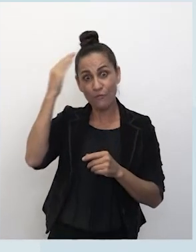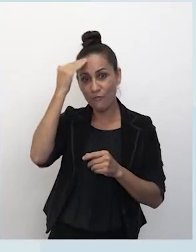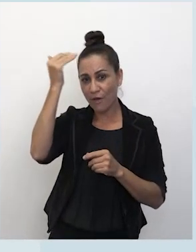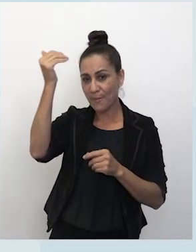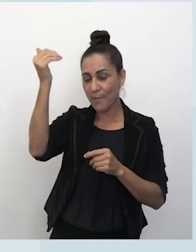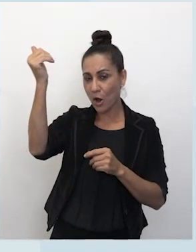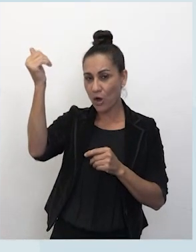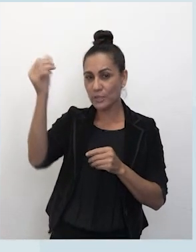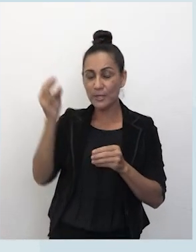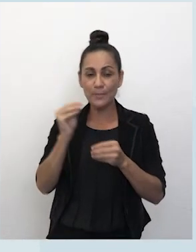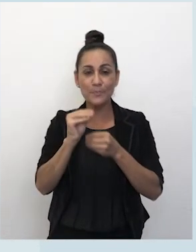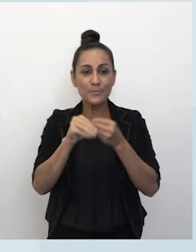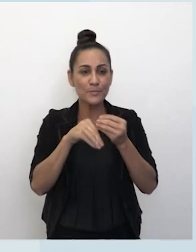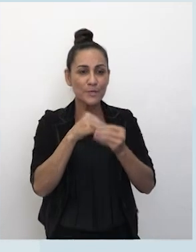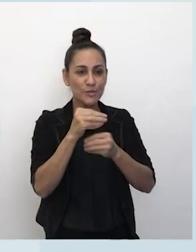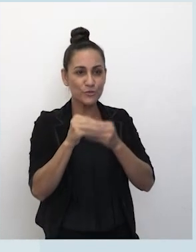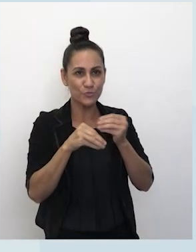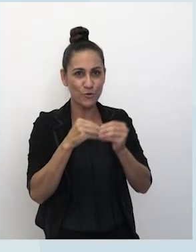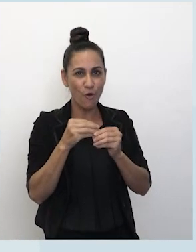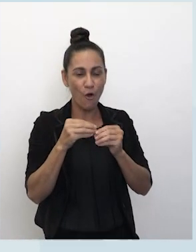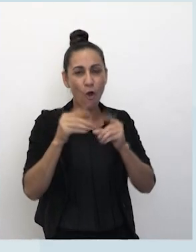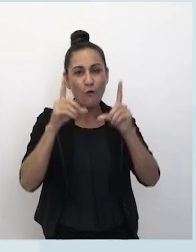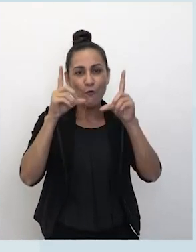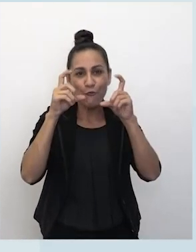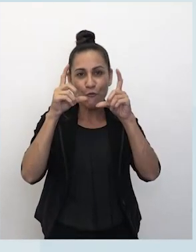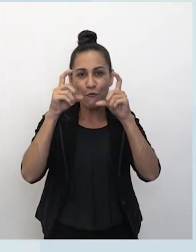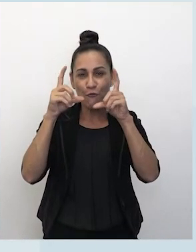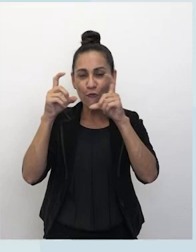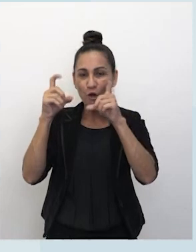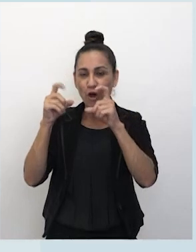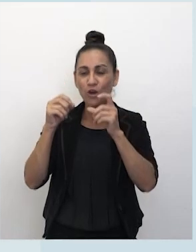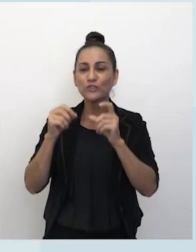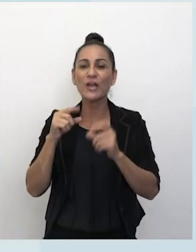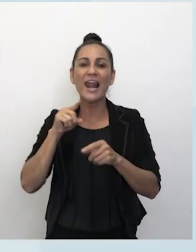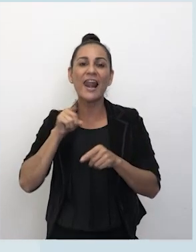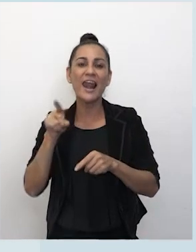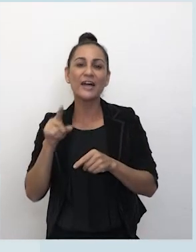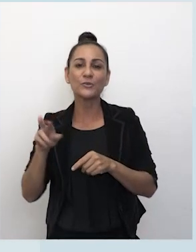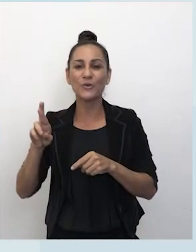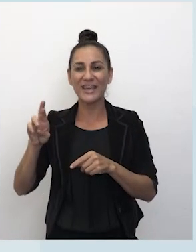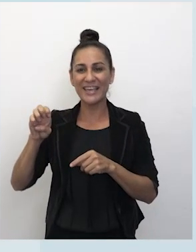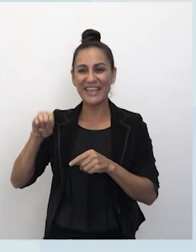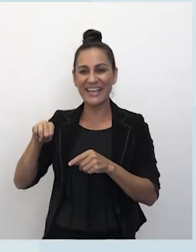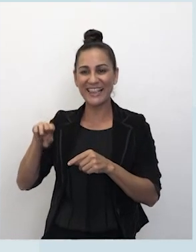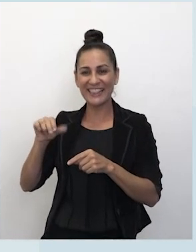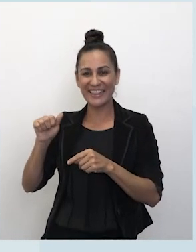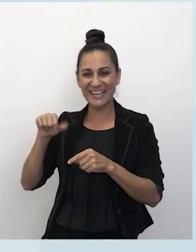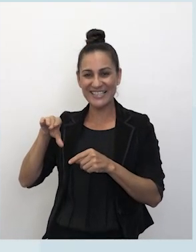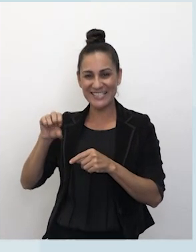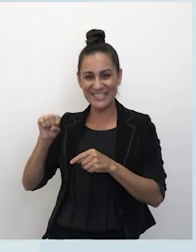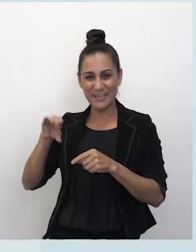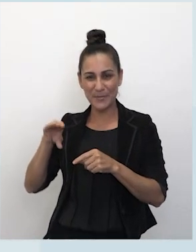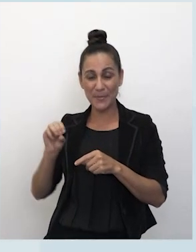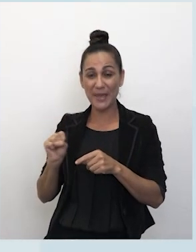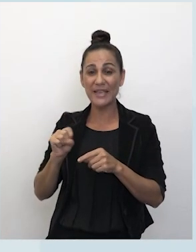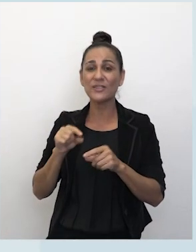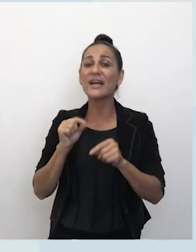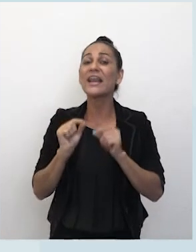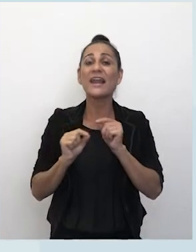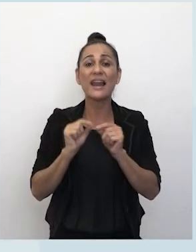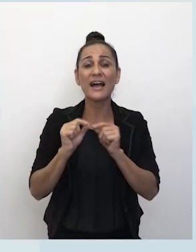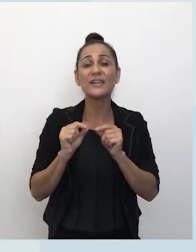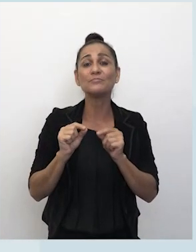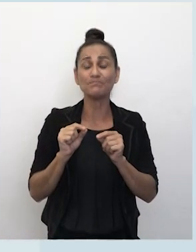de retratos, que era muito comum nessa época do Renascimento, quando a gente pensa, por exemplo, na atividade dos